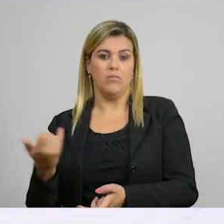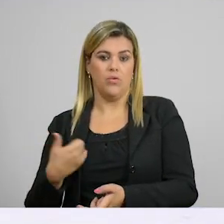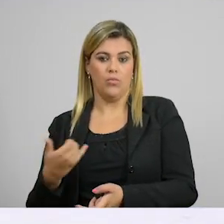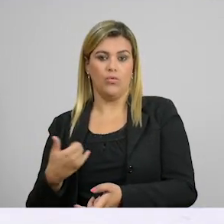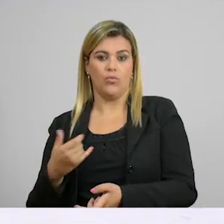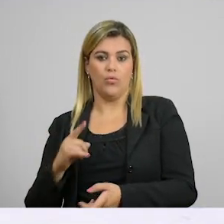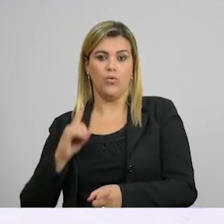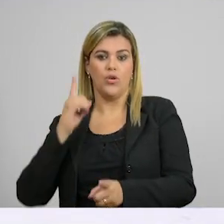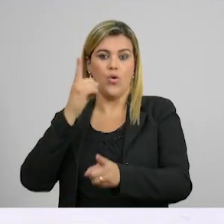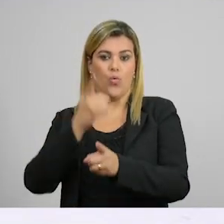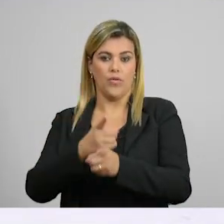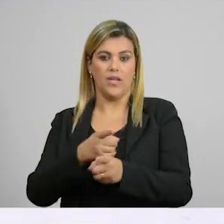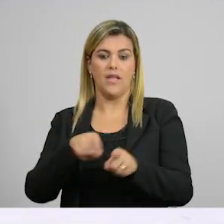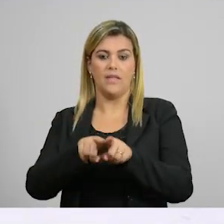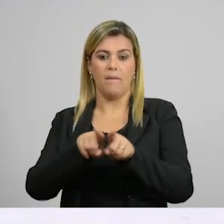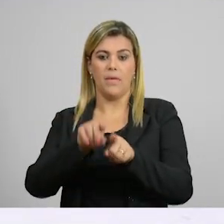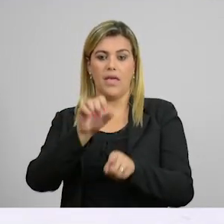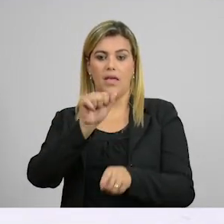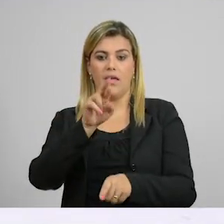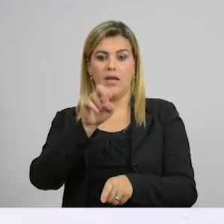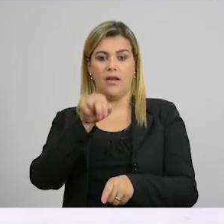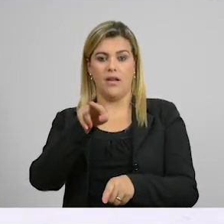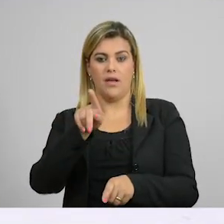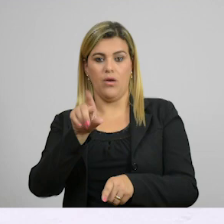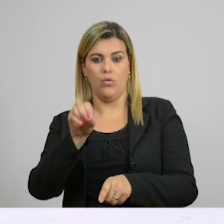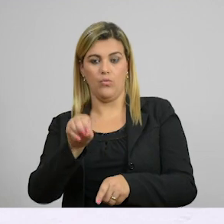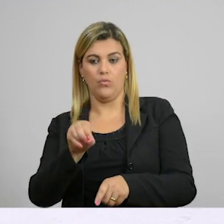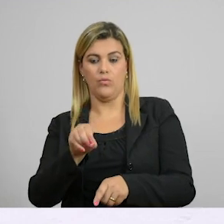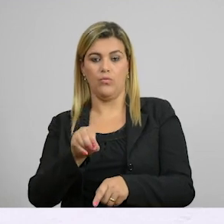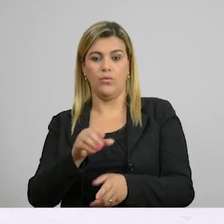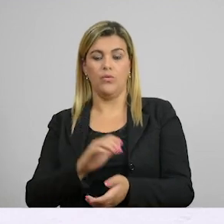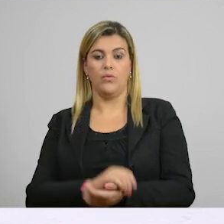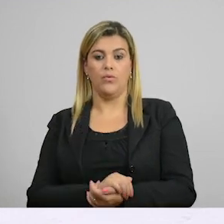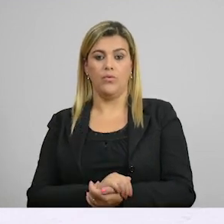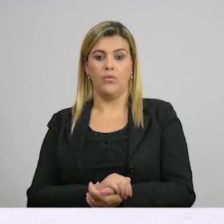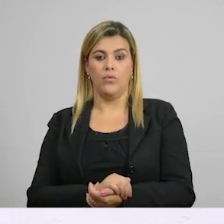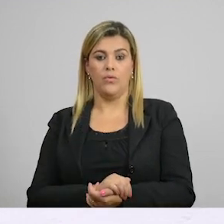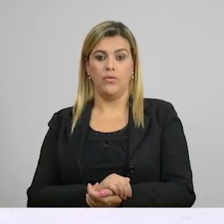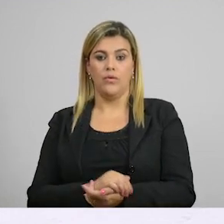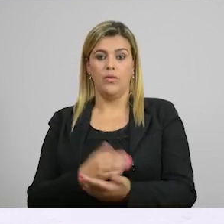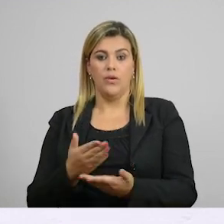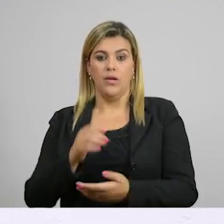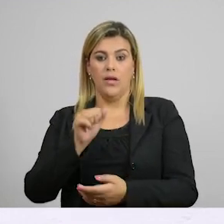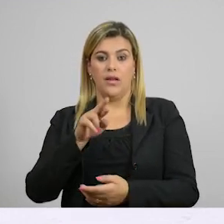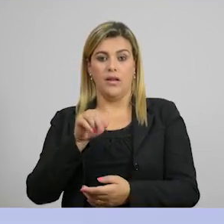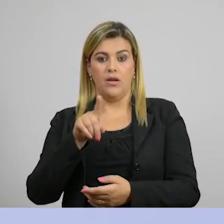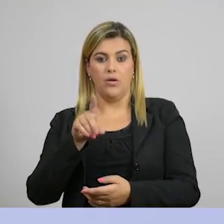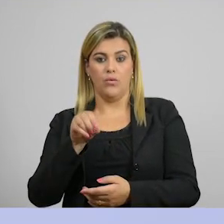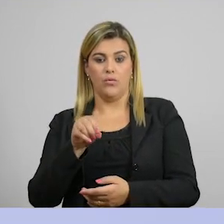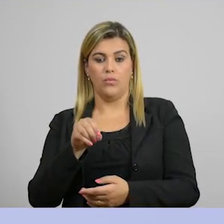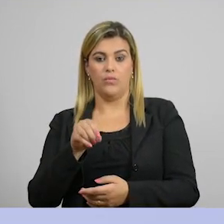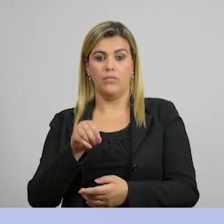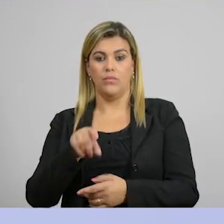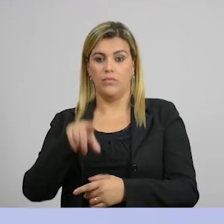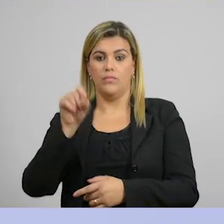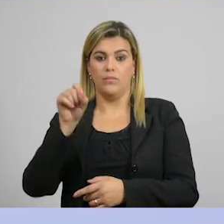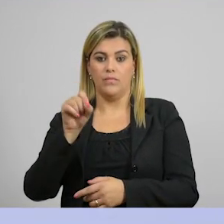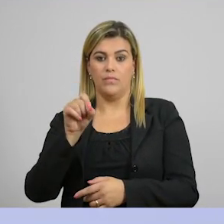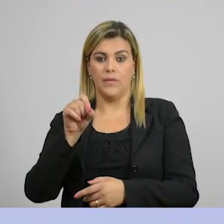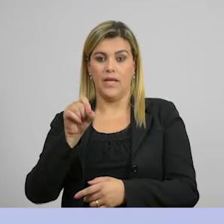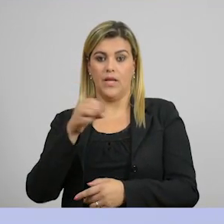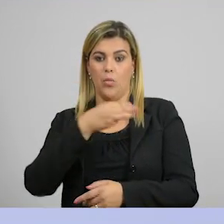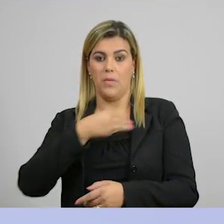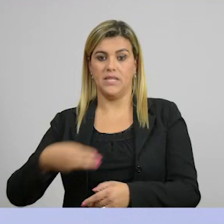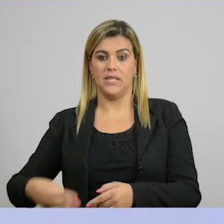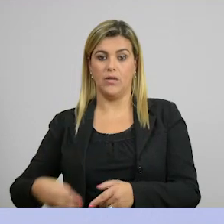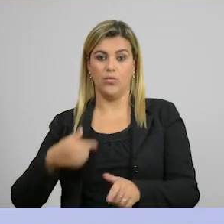tivemos a felicidade de encontrar o Arnaldo Prieto num evento em Brasília, que conforme Arnaldo Prieto foi nomeado